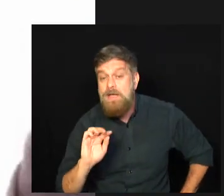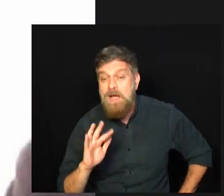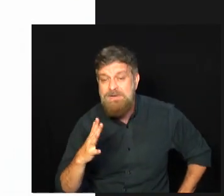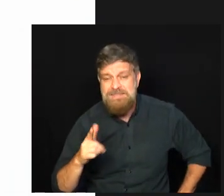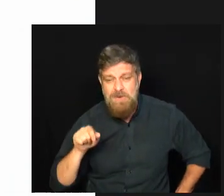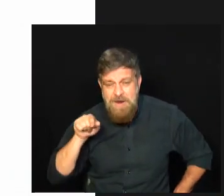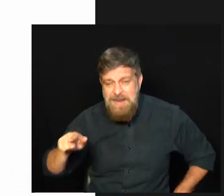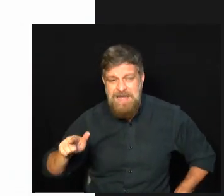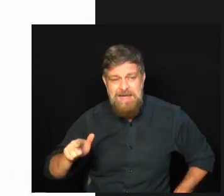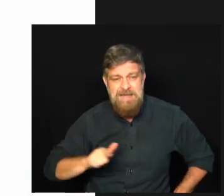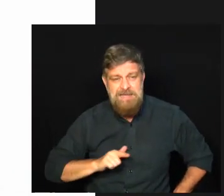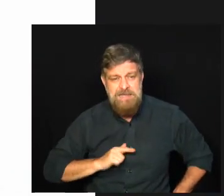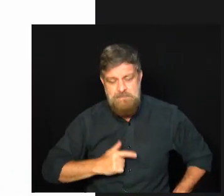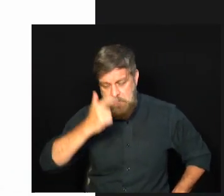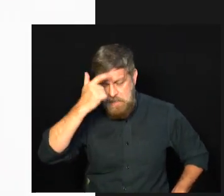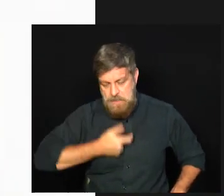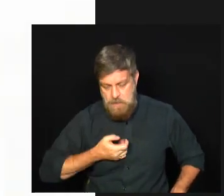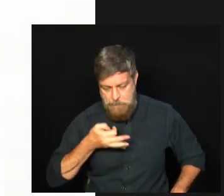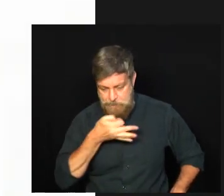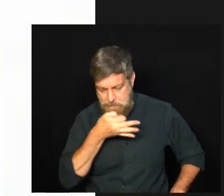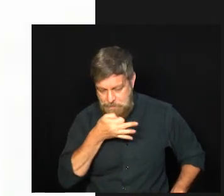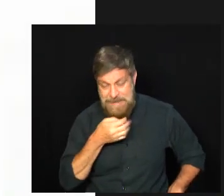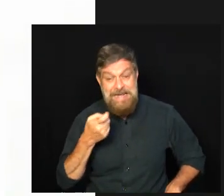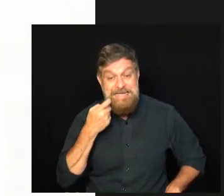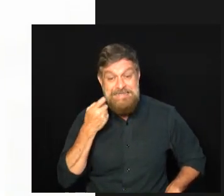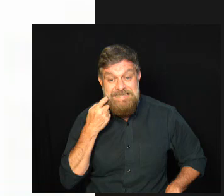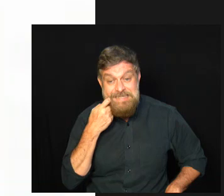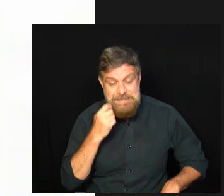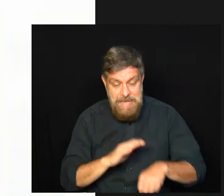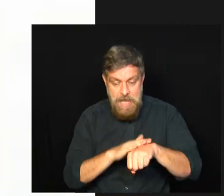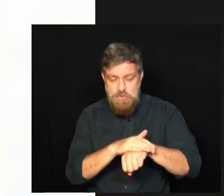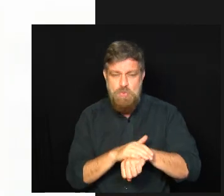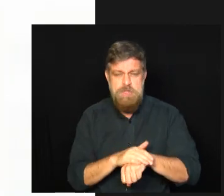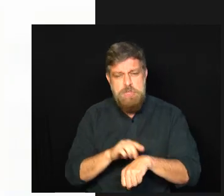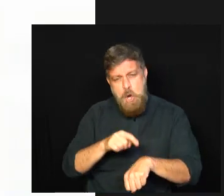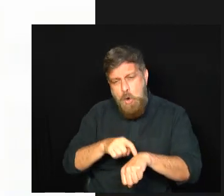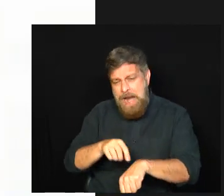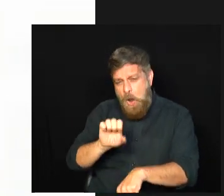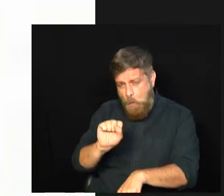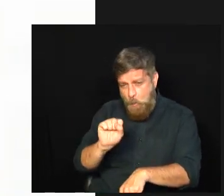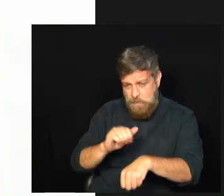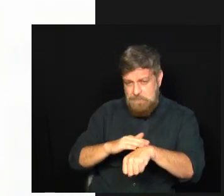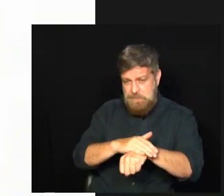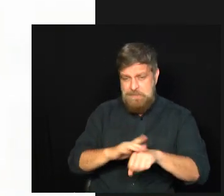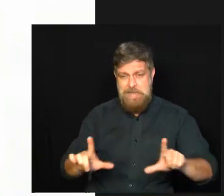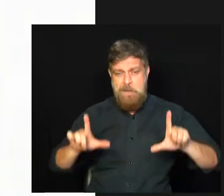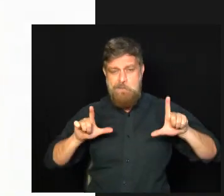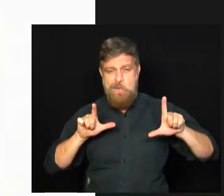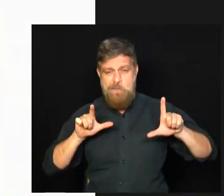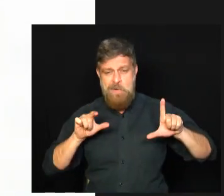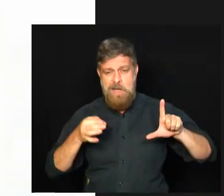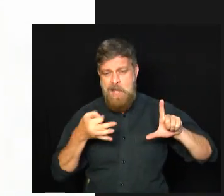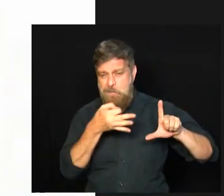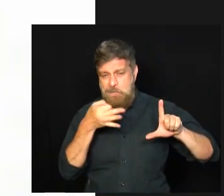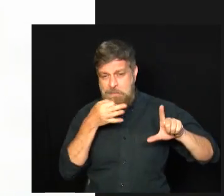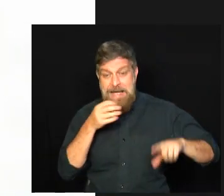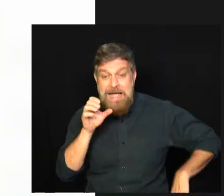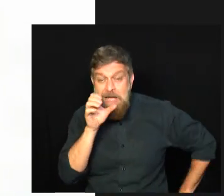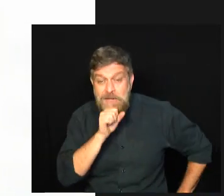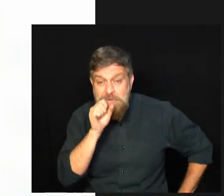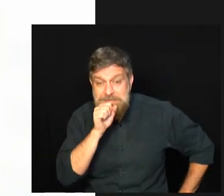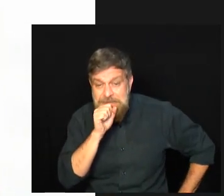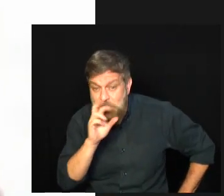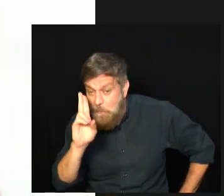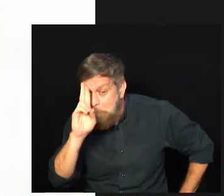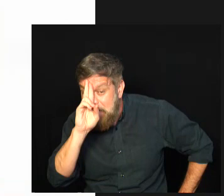Chegaram, eu falei na sexta-noite, 8h da noite na TV, quando no sábado, até